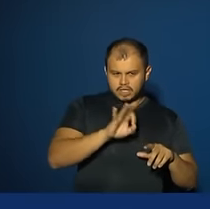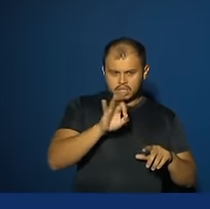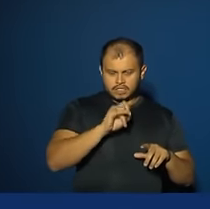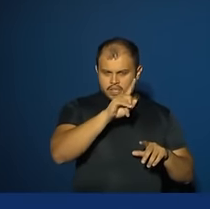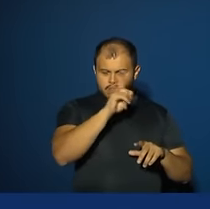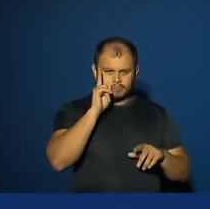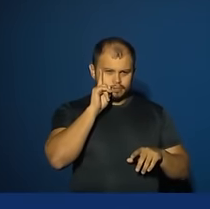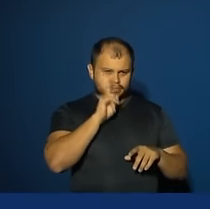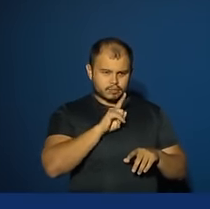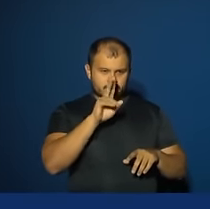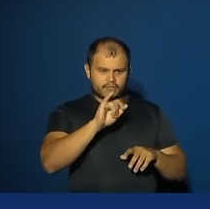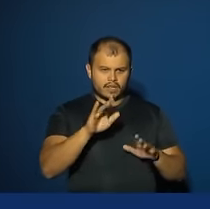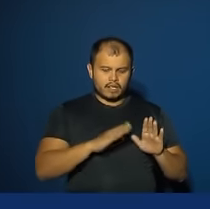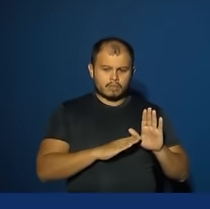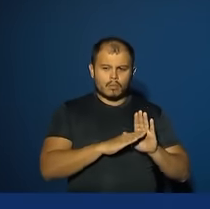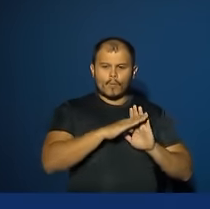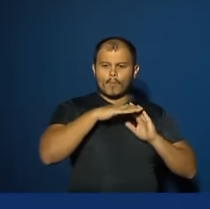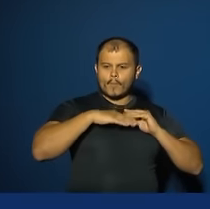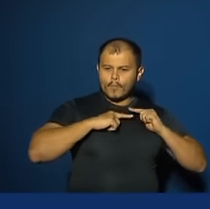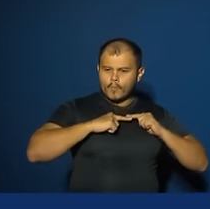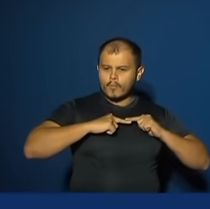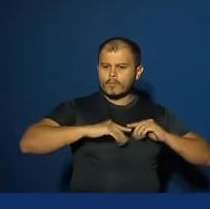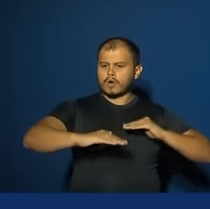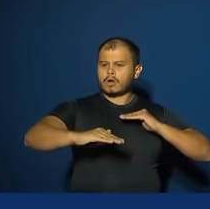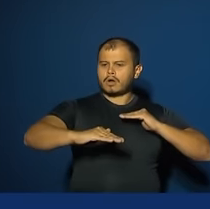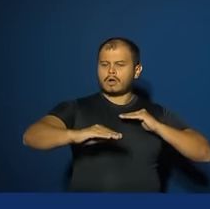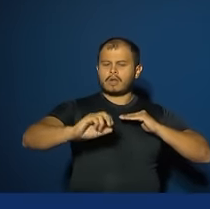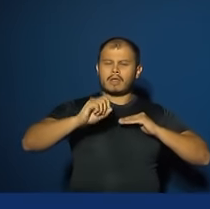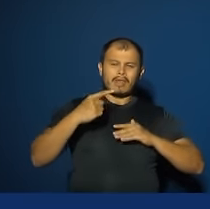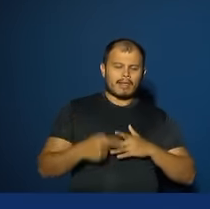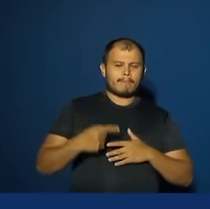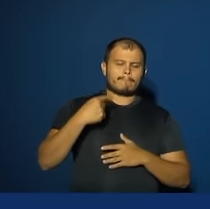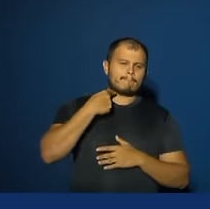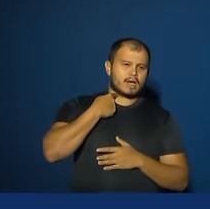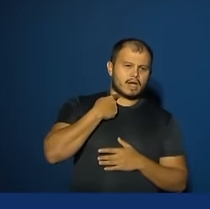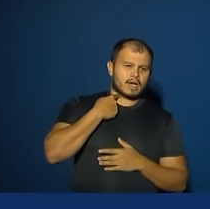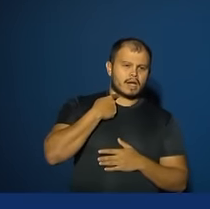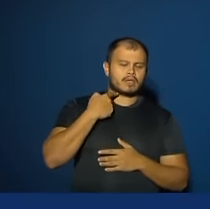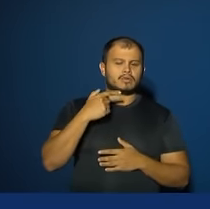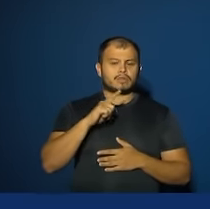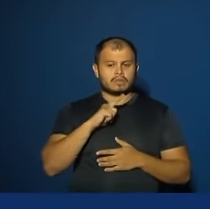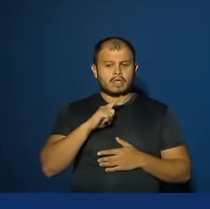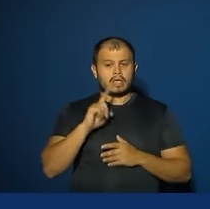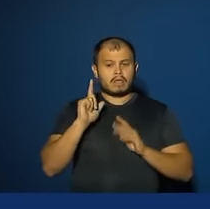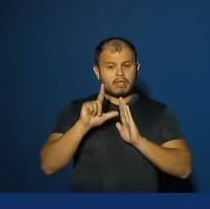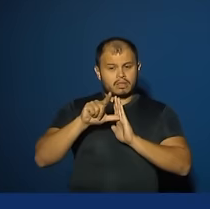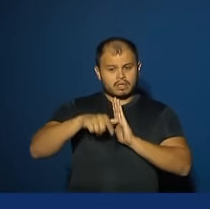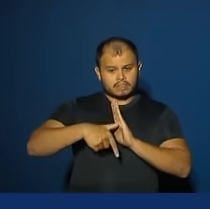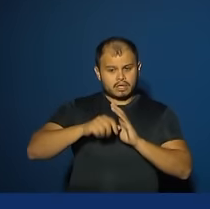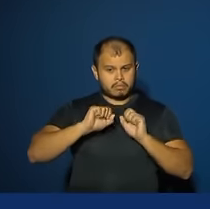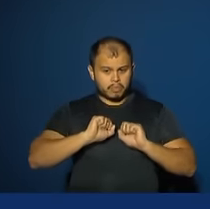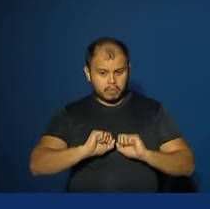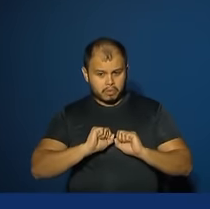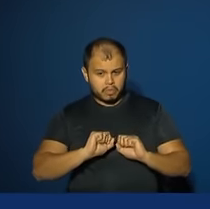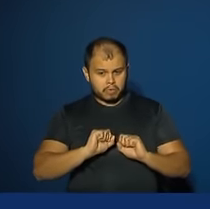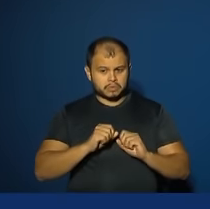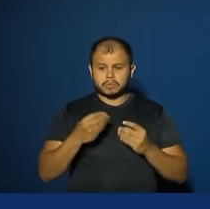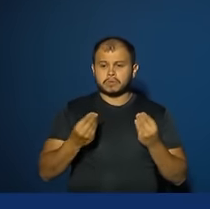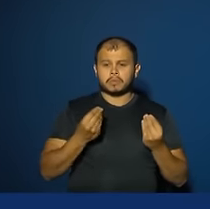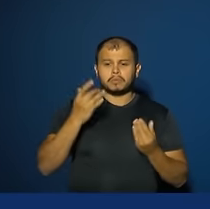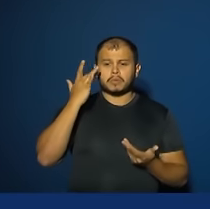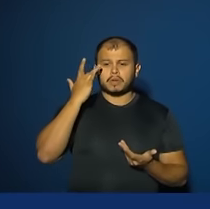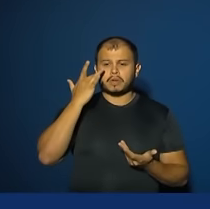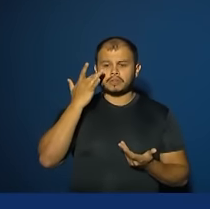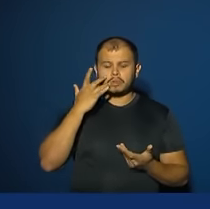quando começar, ela vai para neutra? É maio? Tem o risco de atrasar? Só para a gente também colocar esse